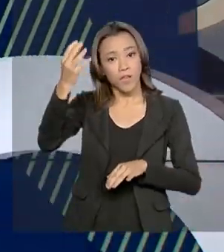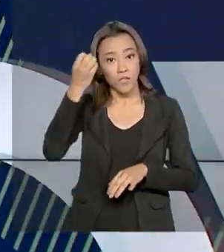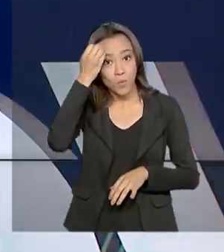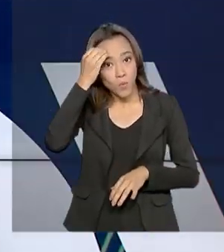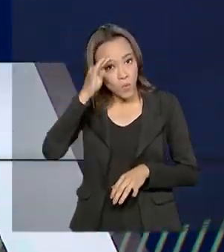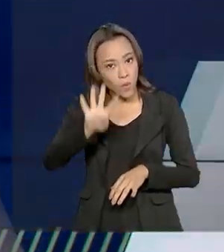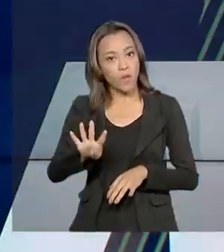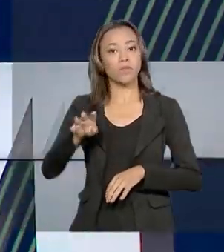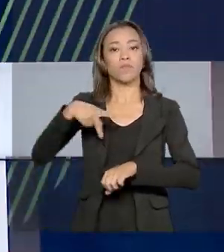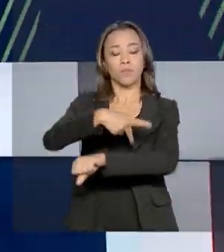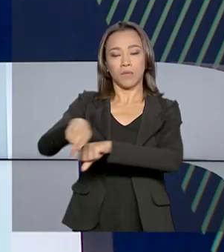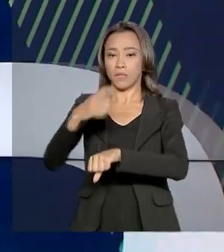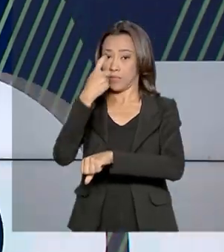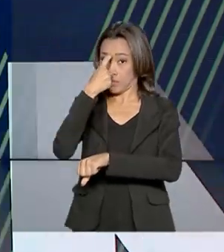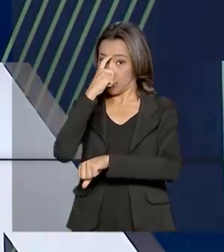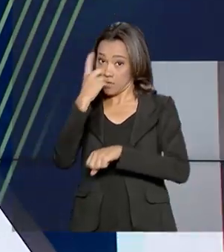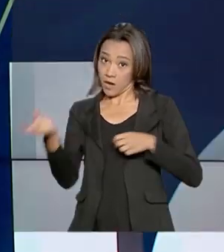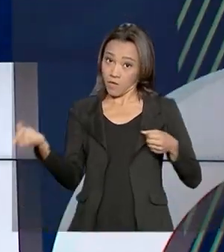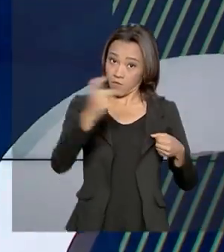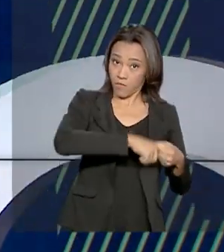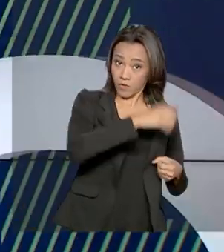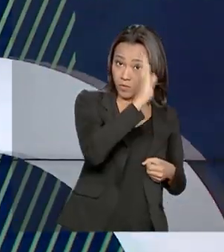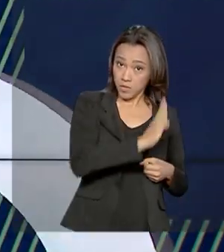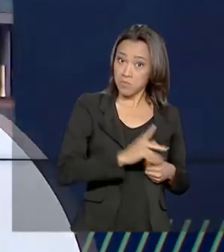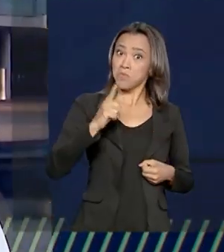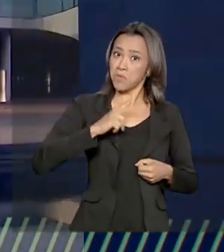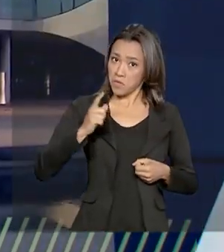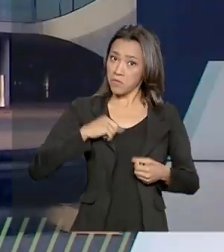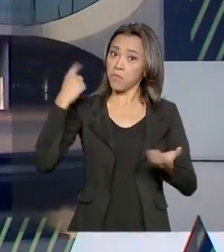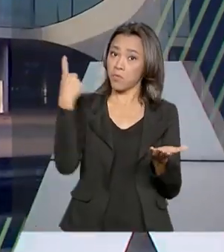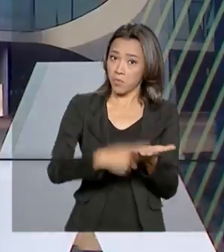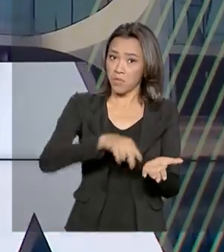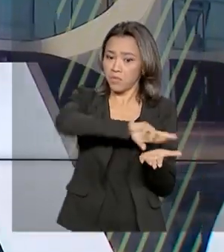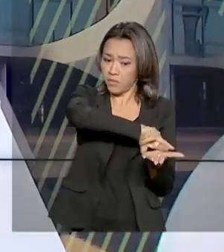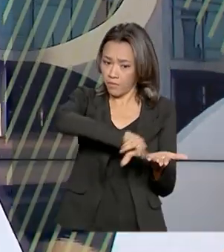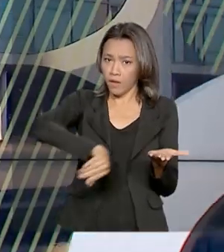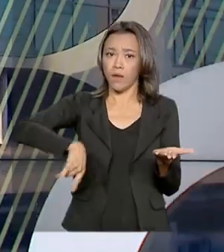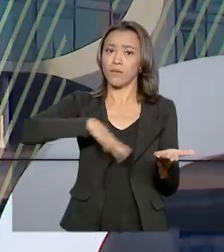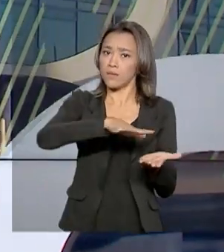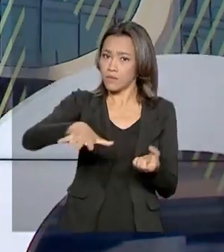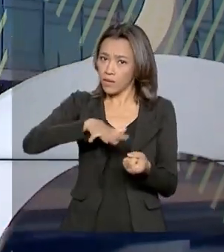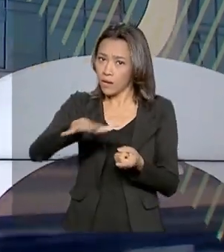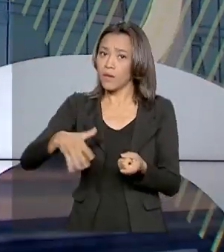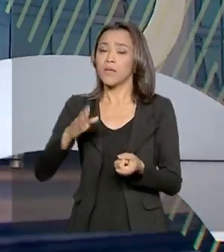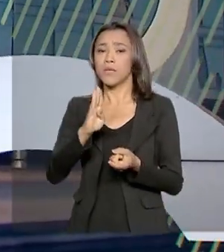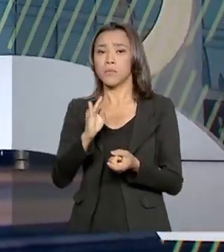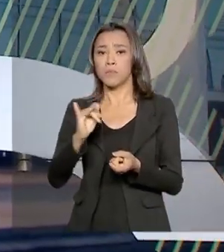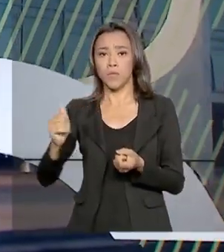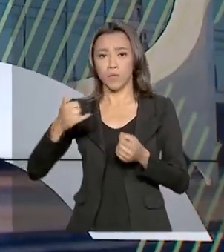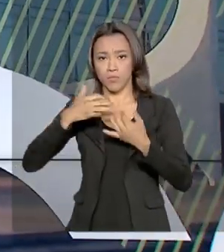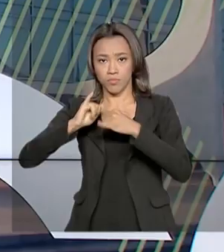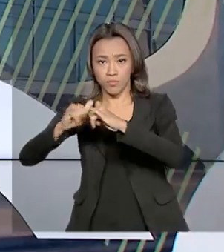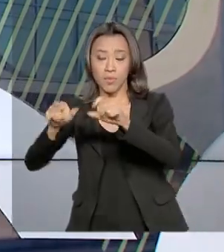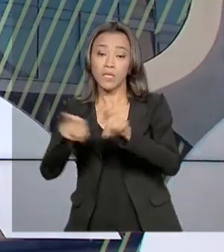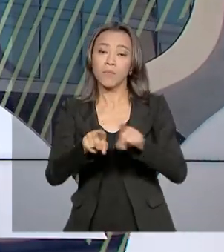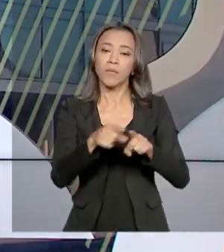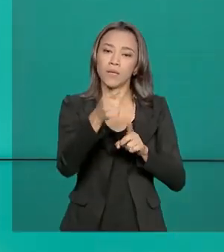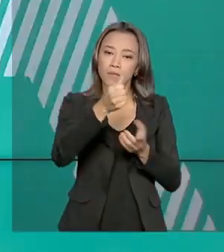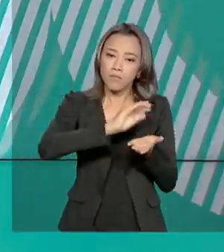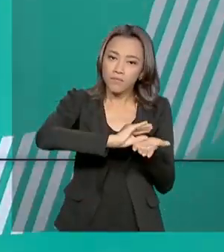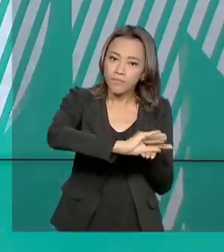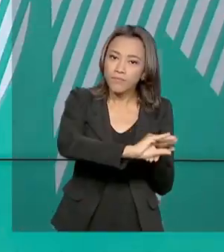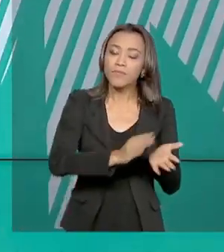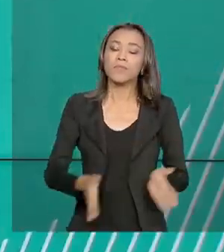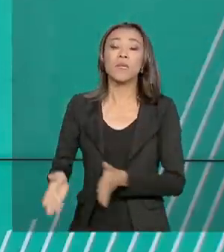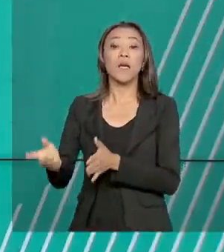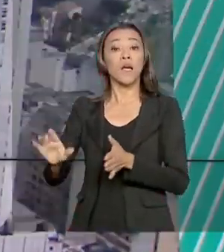Índia. Na bagagem de volta, acordos em vários setores, entre eles bioenergia e investimentos. Antes de retornar, o